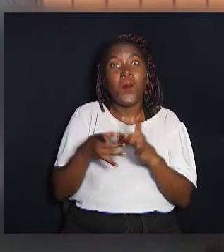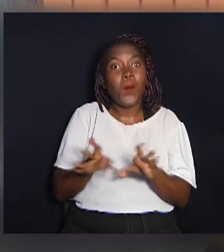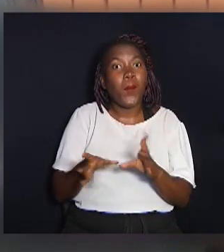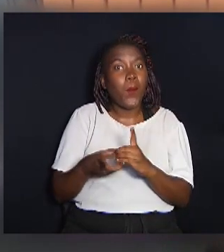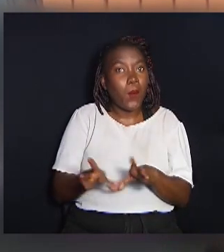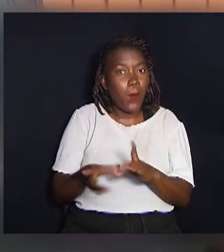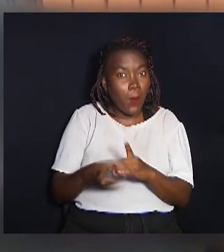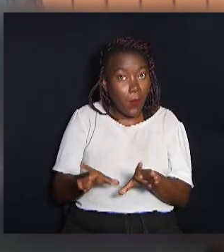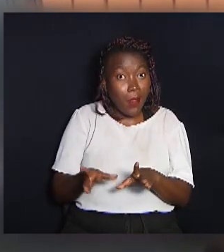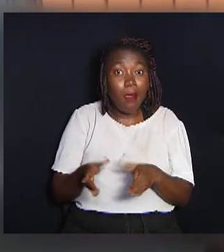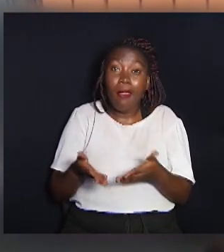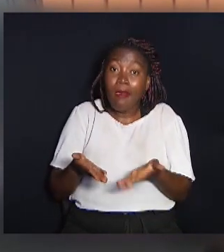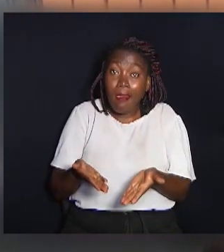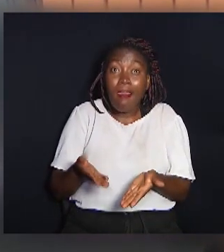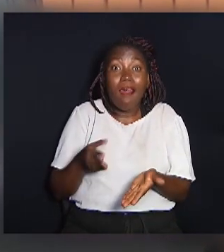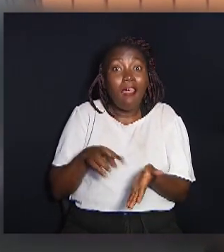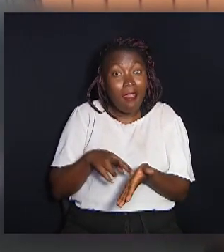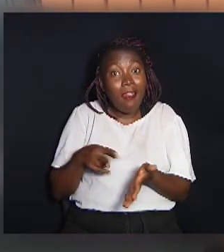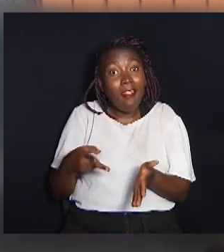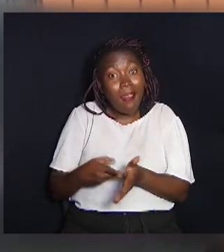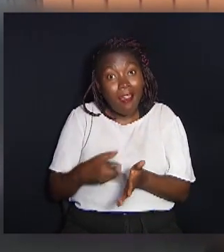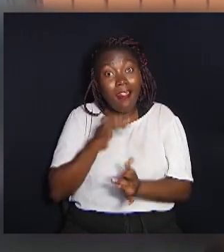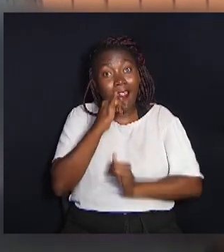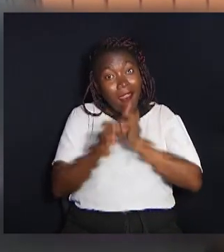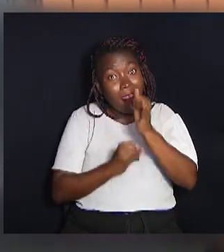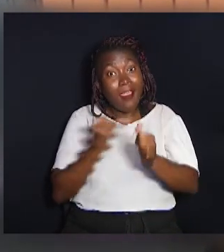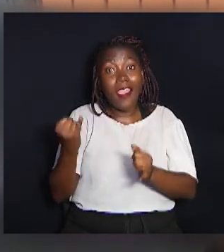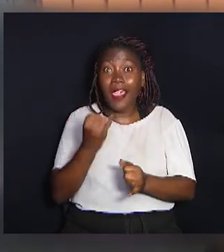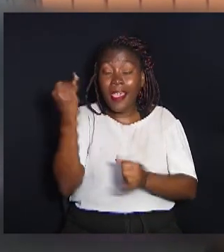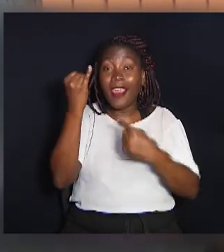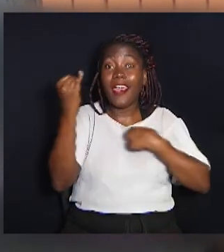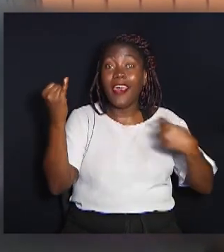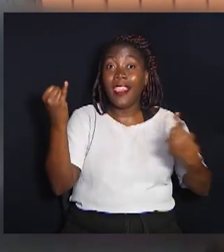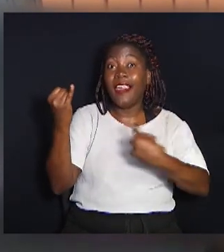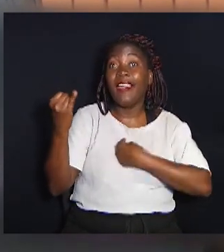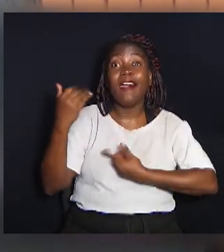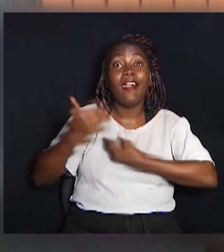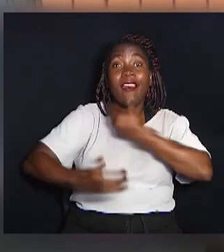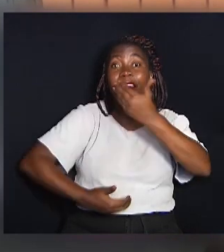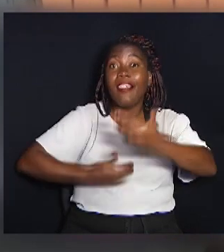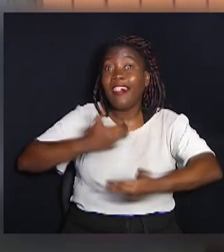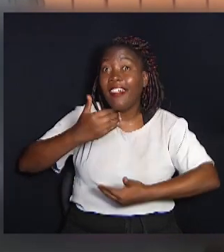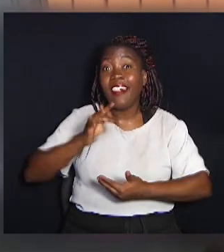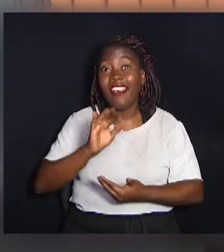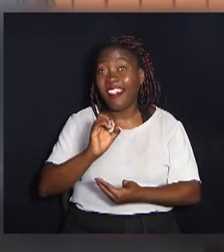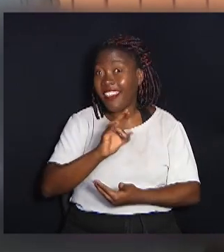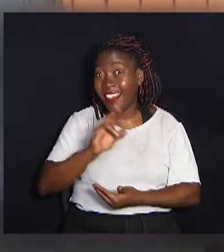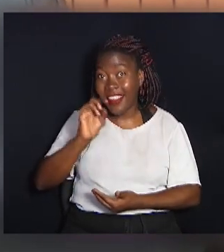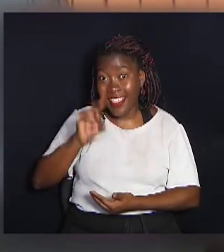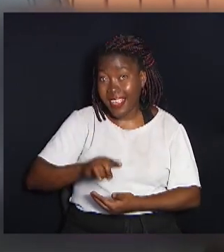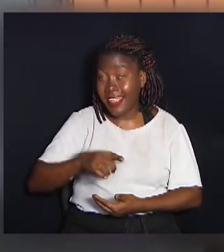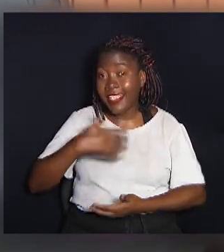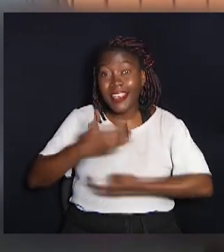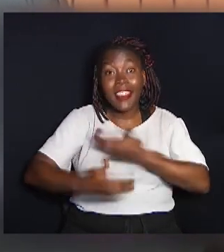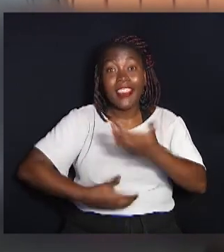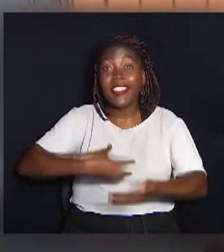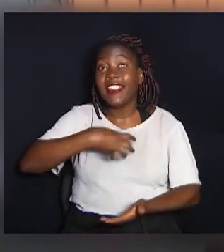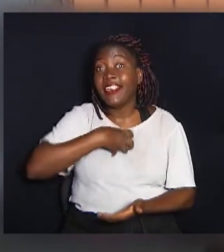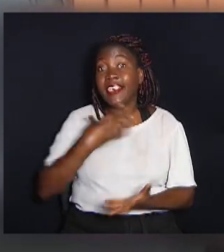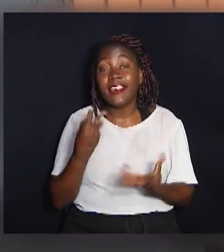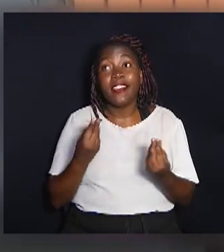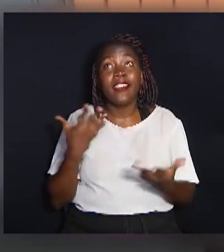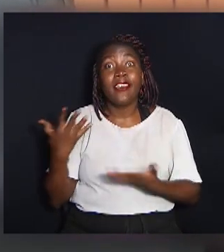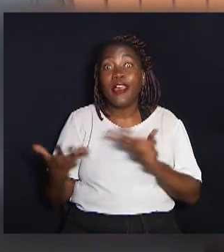então isso é um dado muito importante para a gente acaba sendo, o forró acaba sendo um ritmo